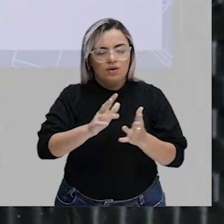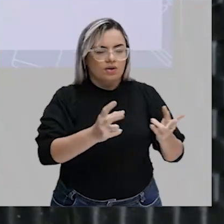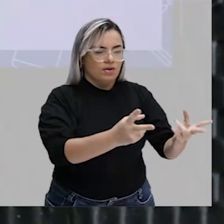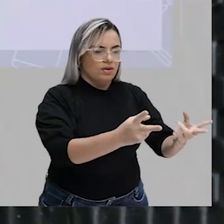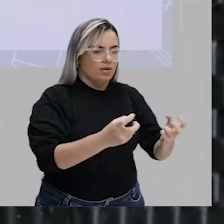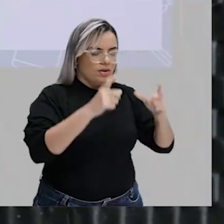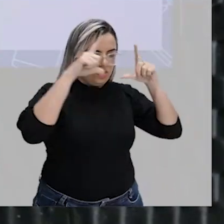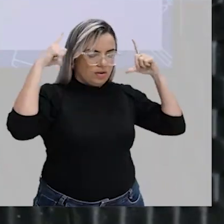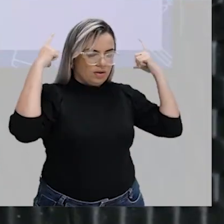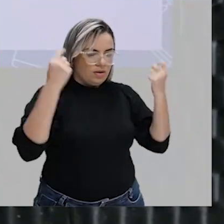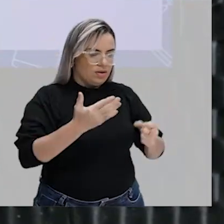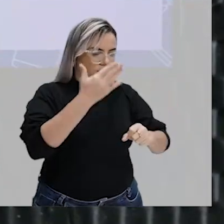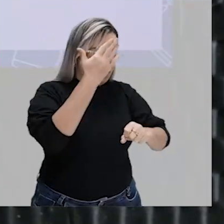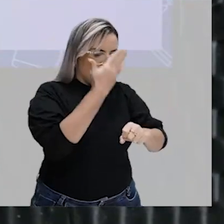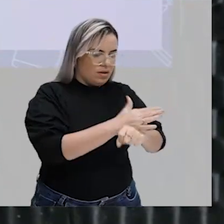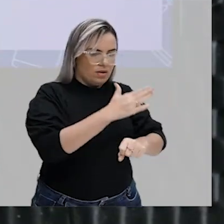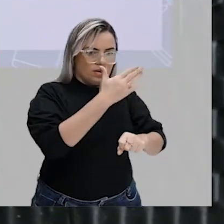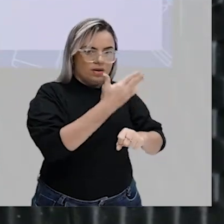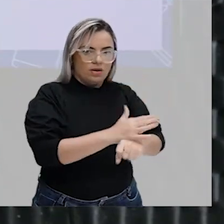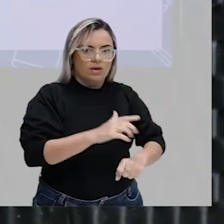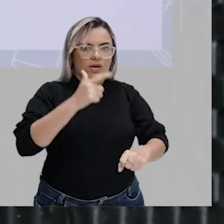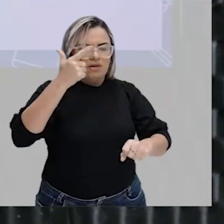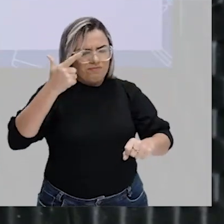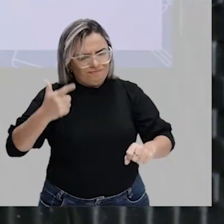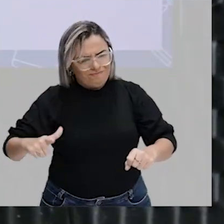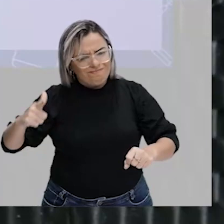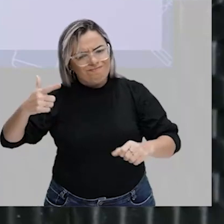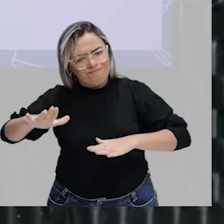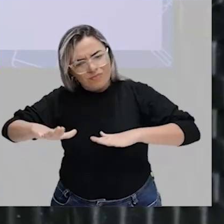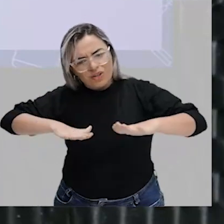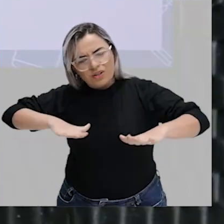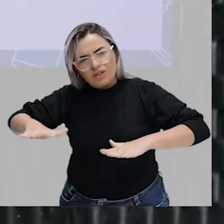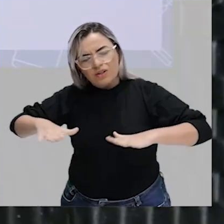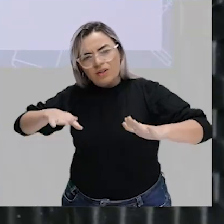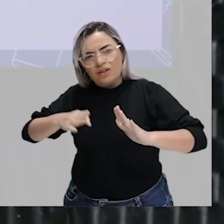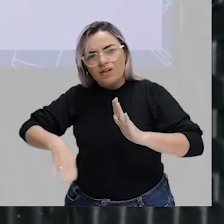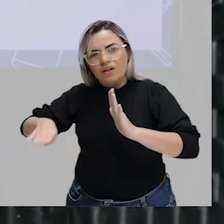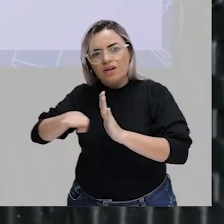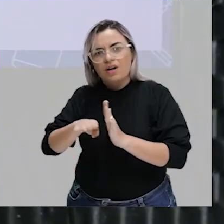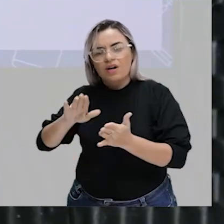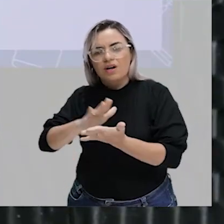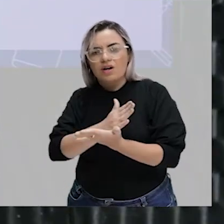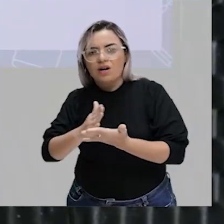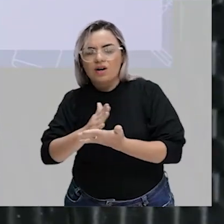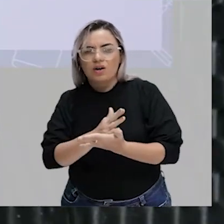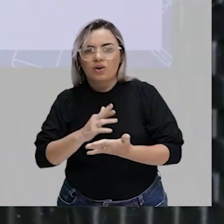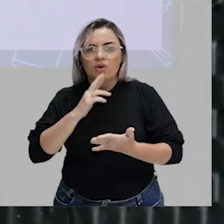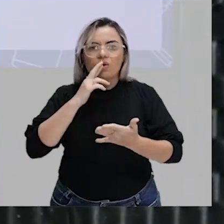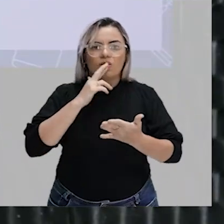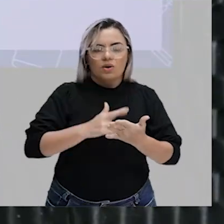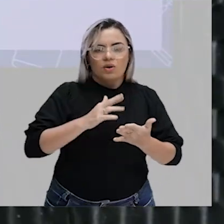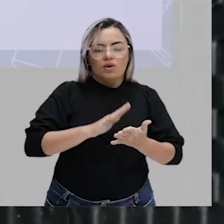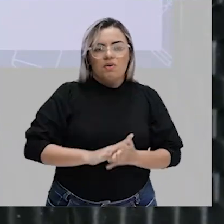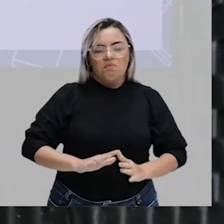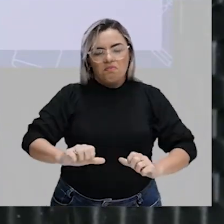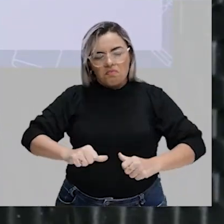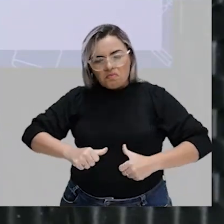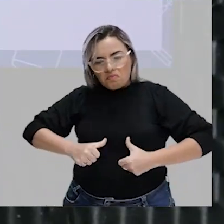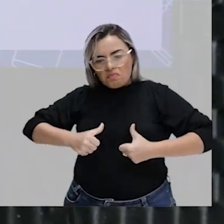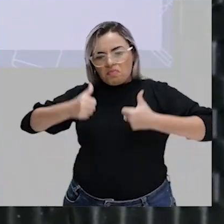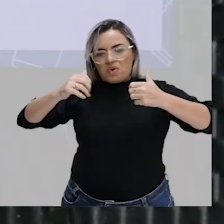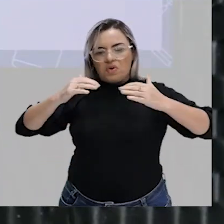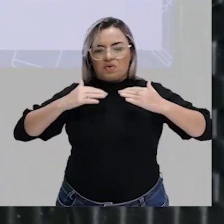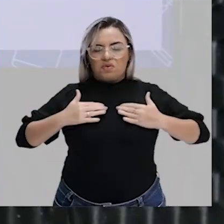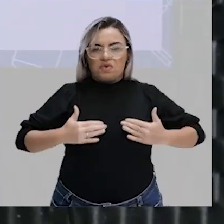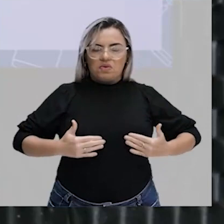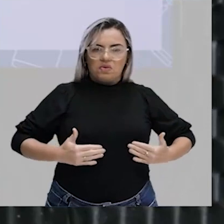com a repetição de determinados movimentos, chegava-se a alguns resultados, melhorava-se o rendimento, melhorava-se